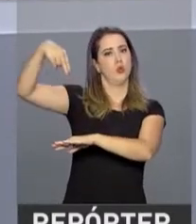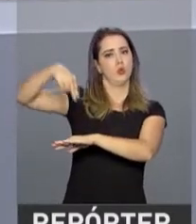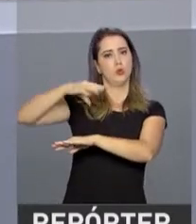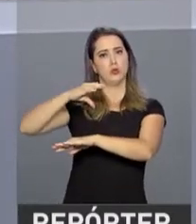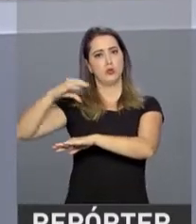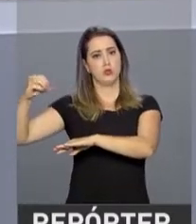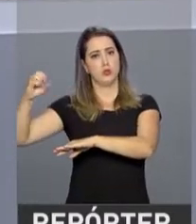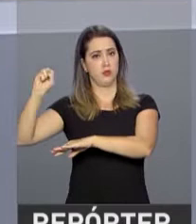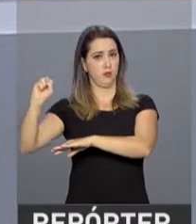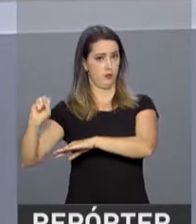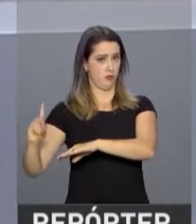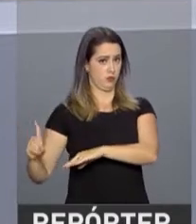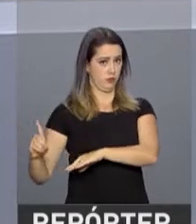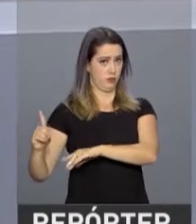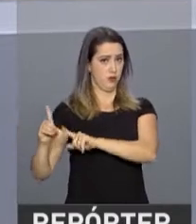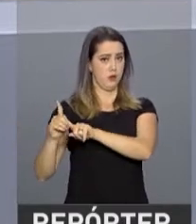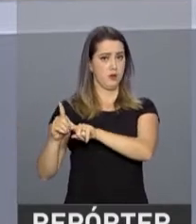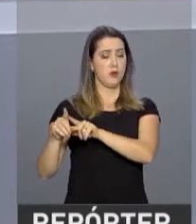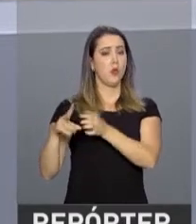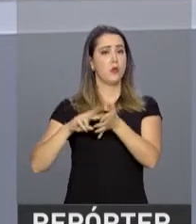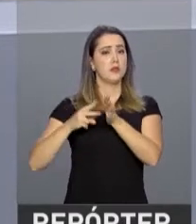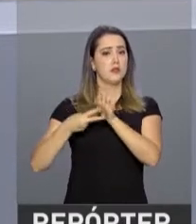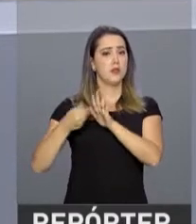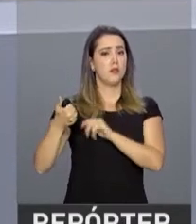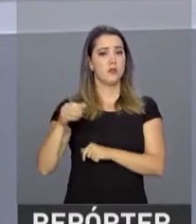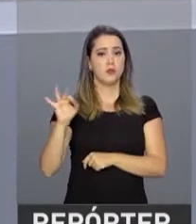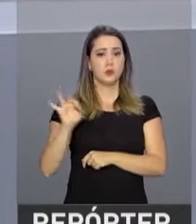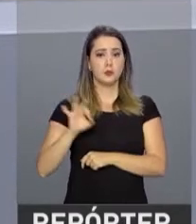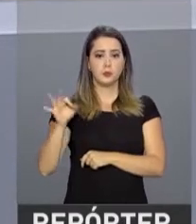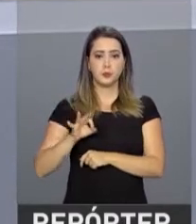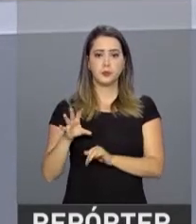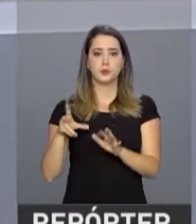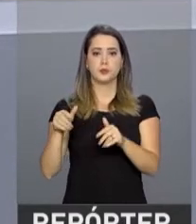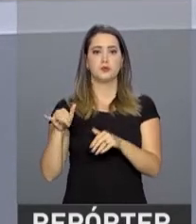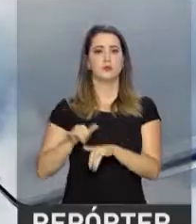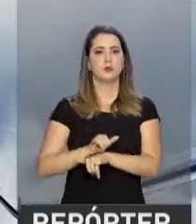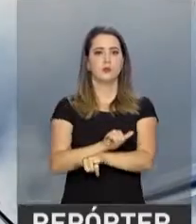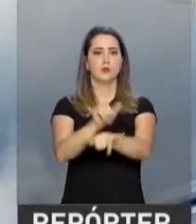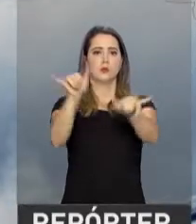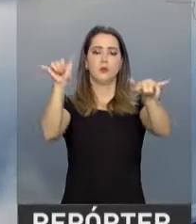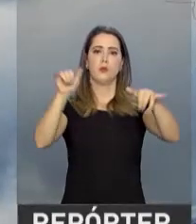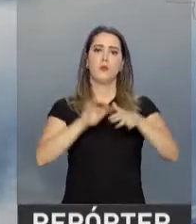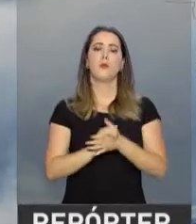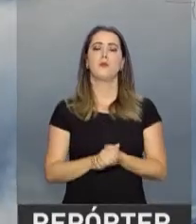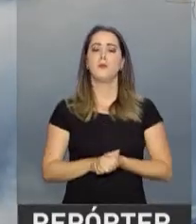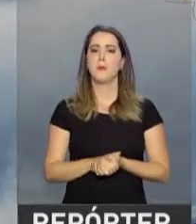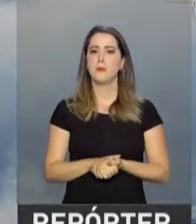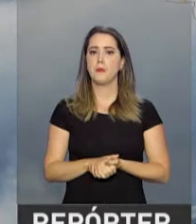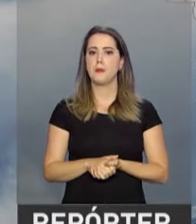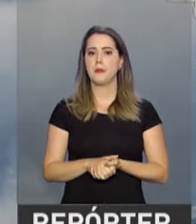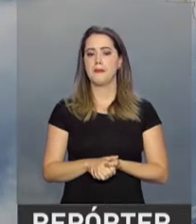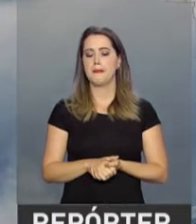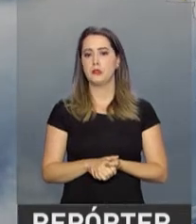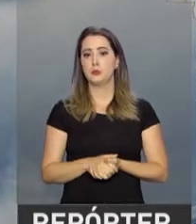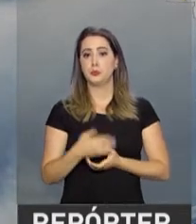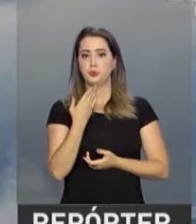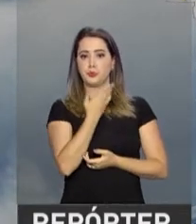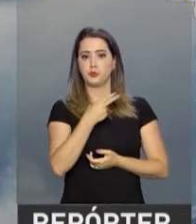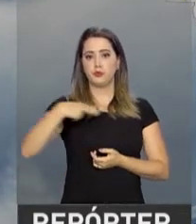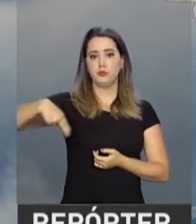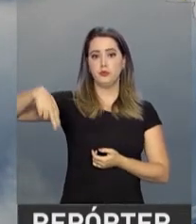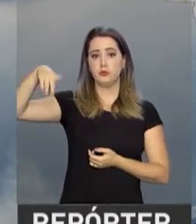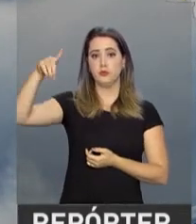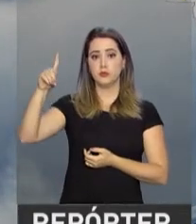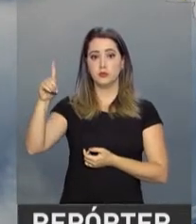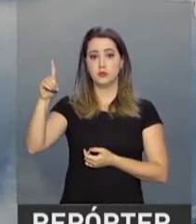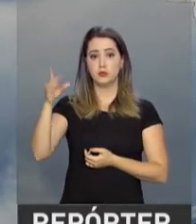esses aeroportos respondem por quase 10 por cento do mercado doméstico no nordeste maceió by